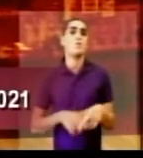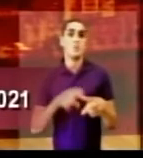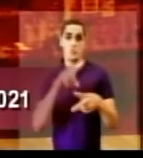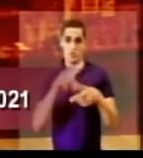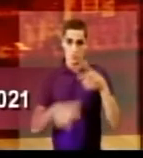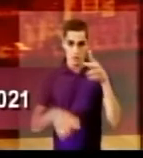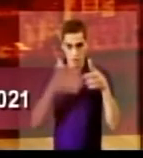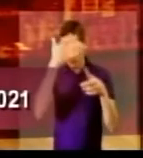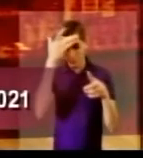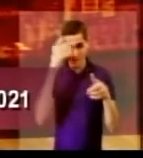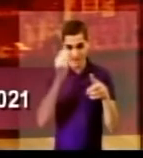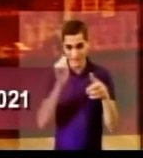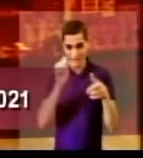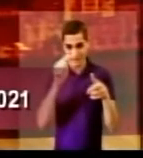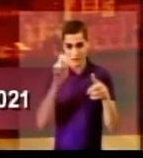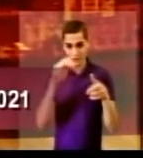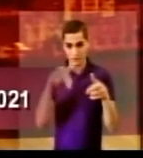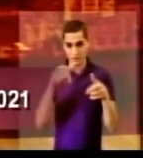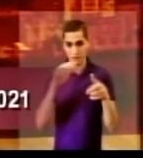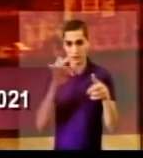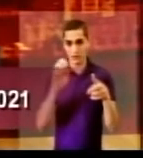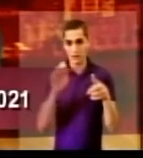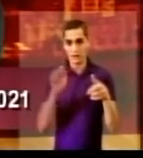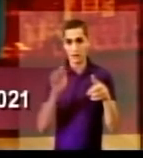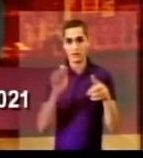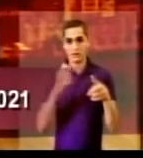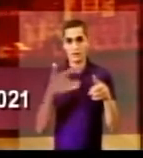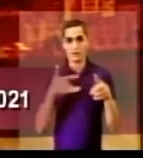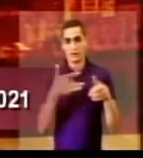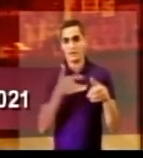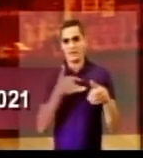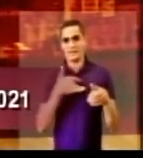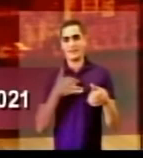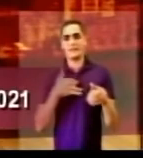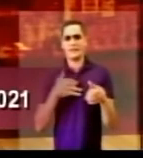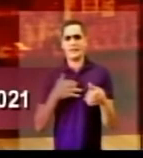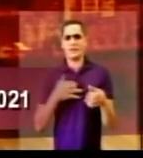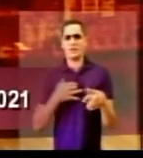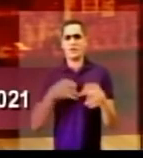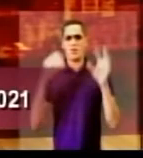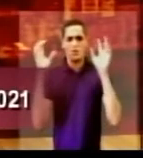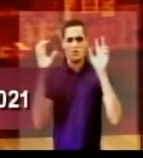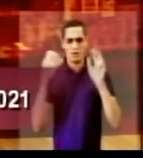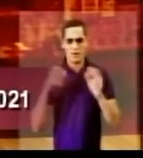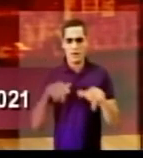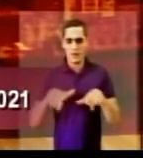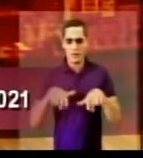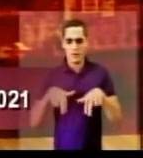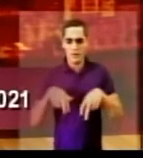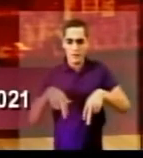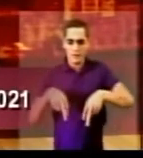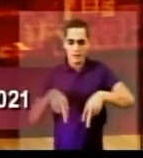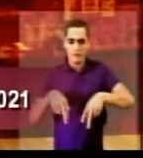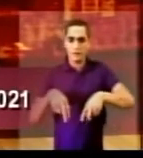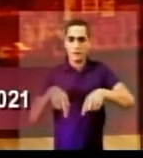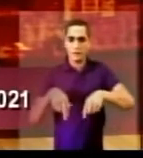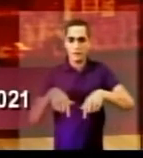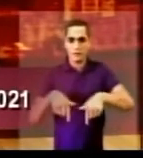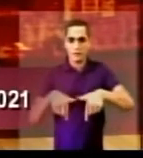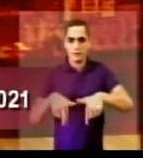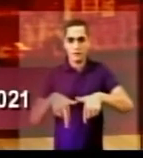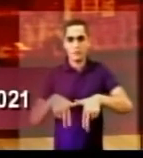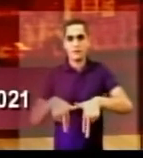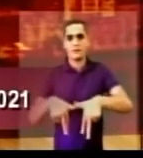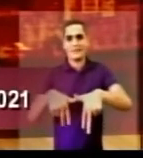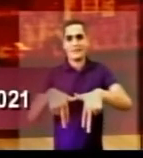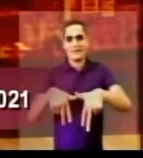agentes de saúde tomando aquela chuva não entraram para dentro